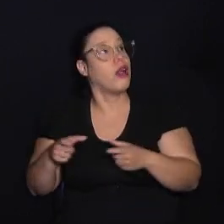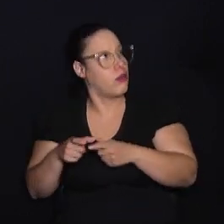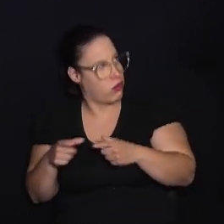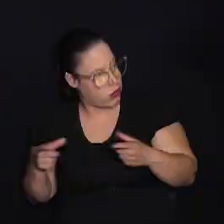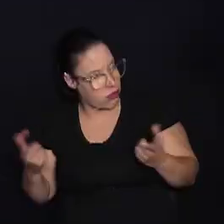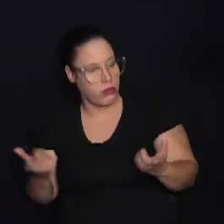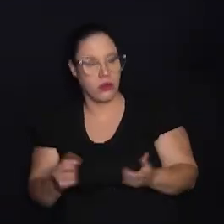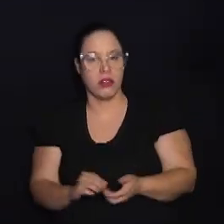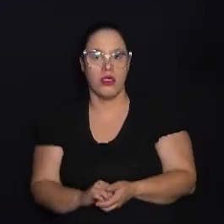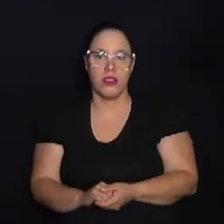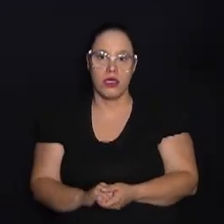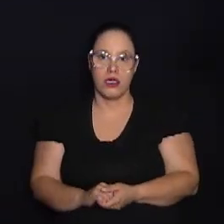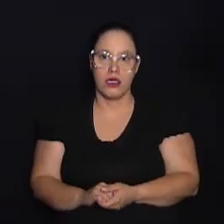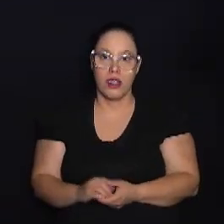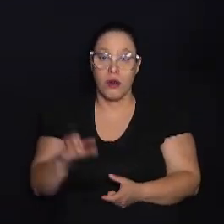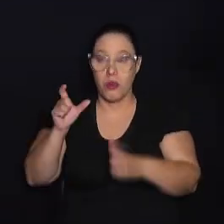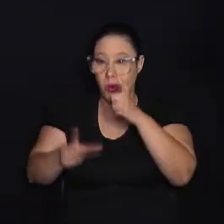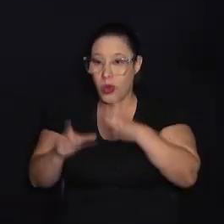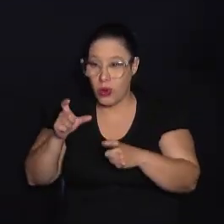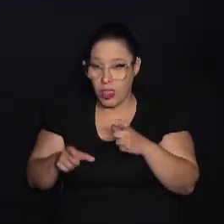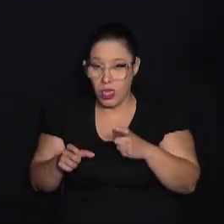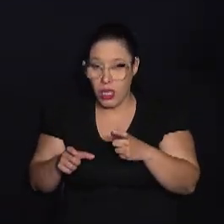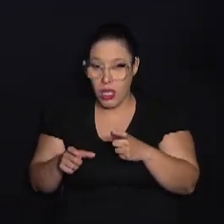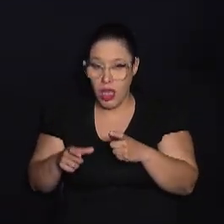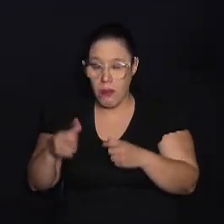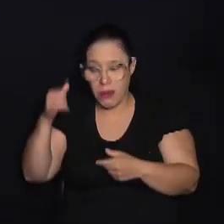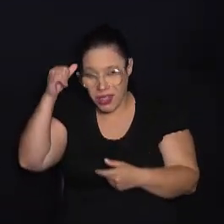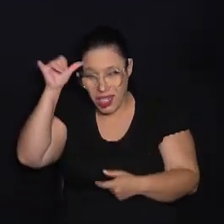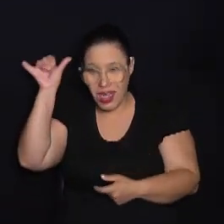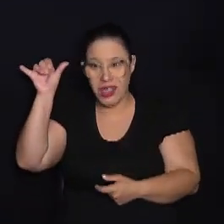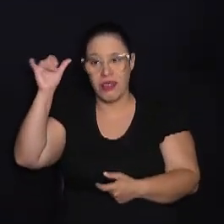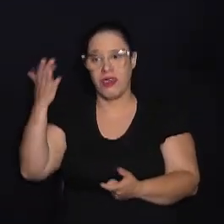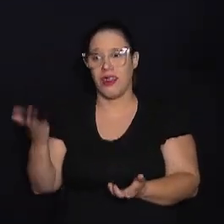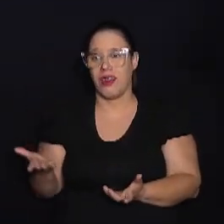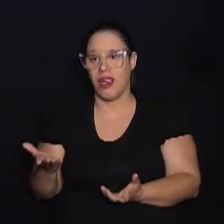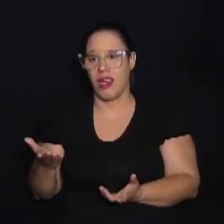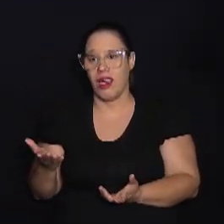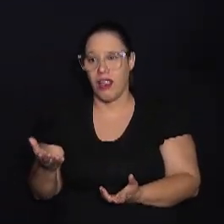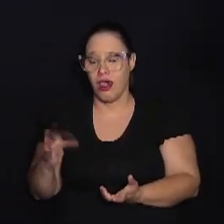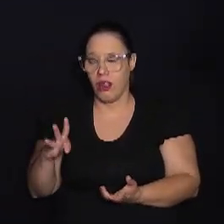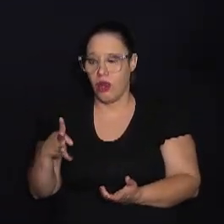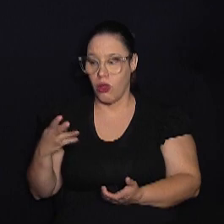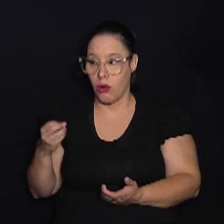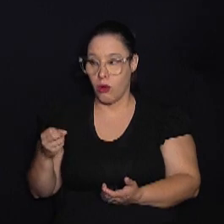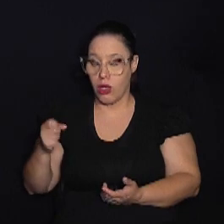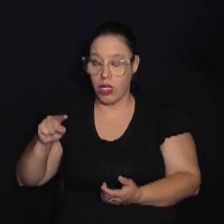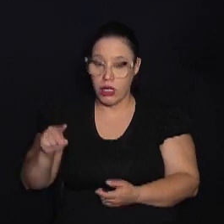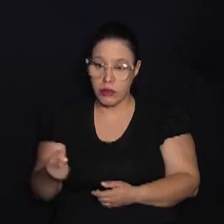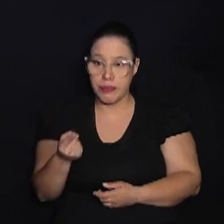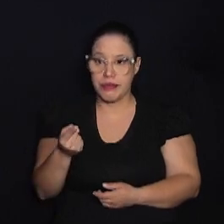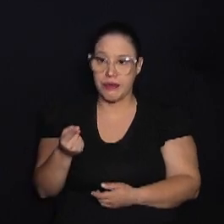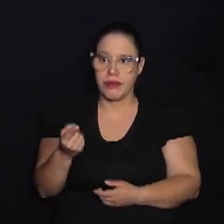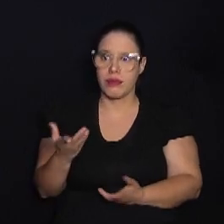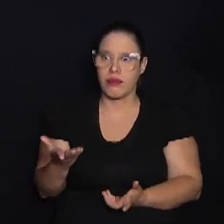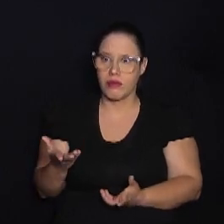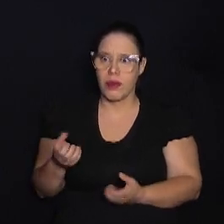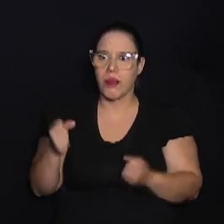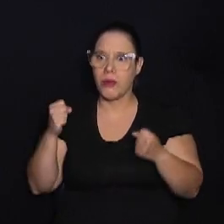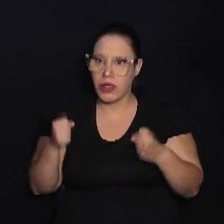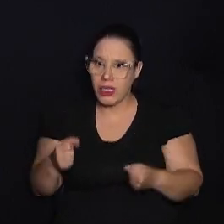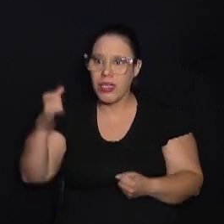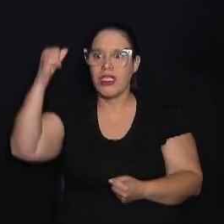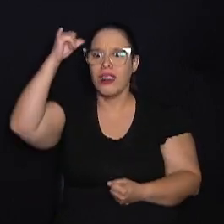assim, se você pensar que muitos desses casos poderiam ser prevenidos, muitos desses casos vêm em fase adiantada, e não precisaria